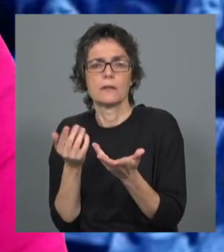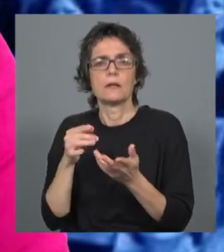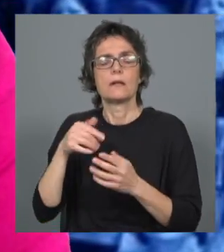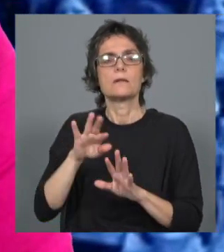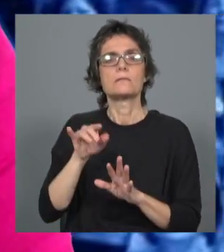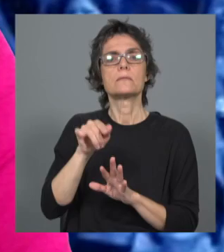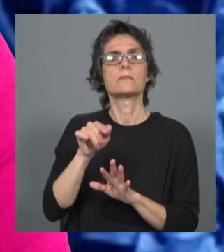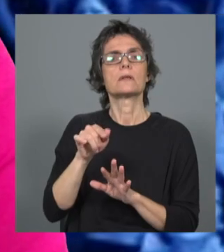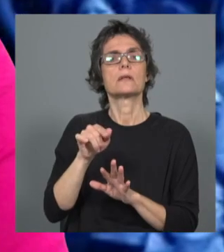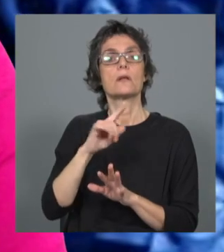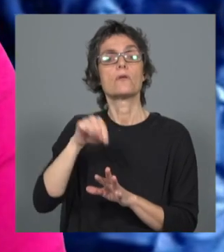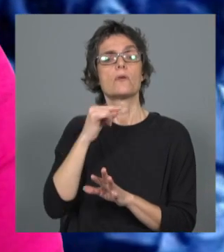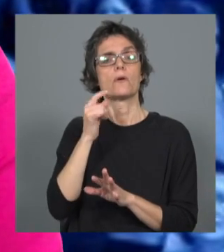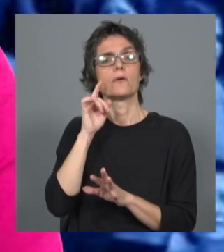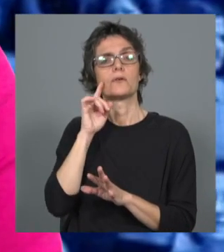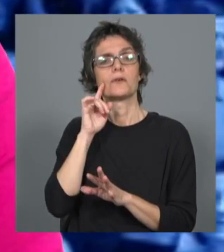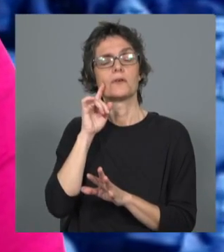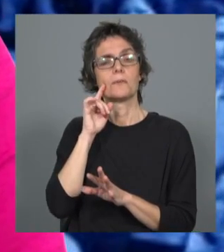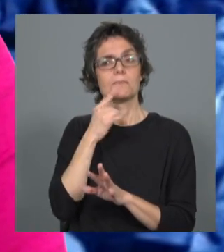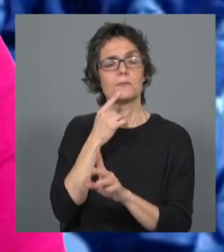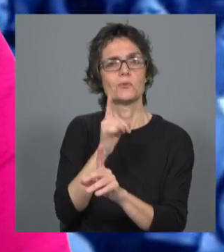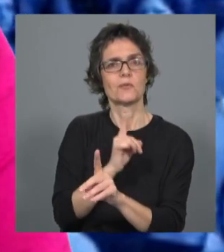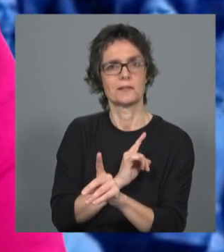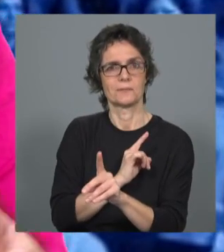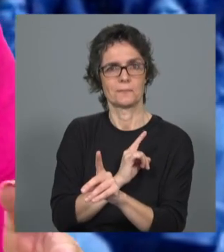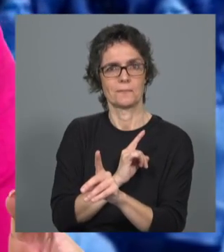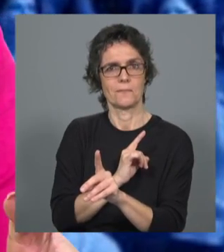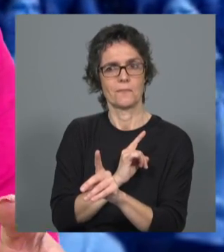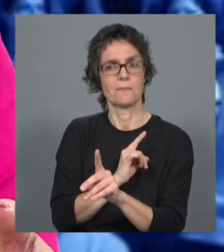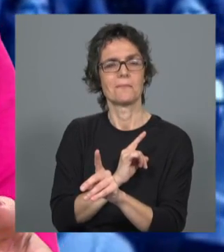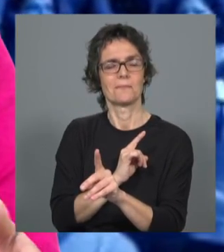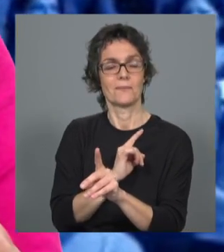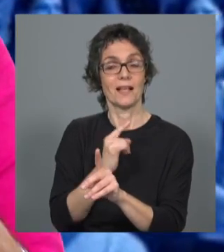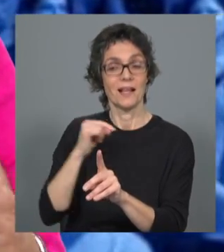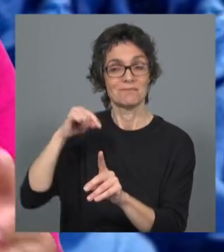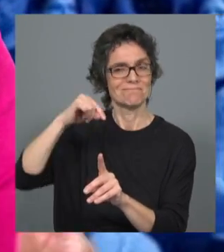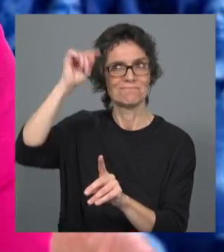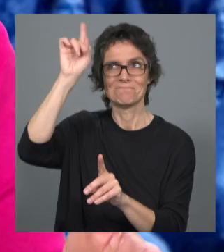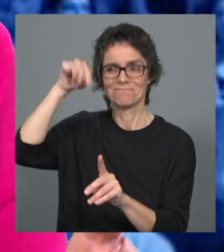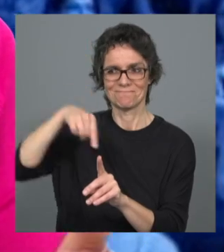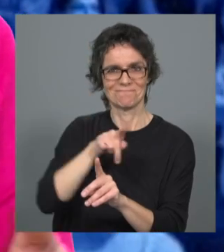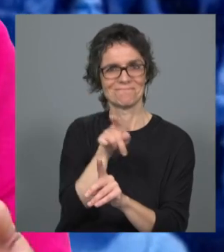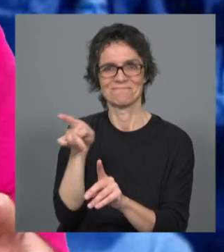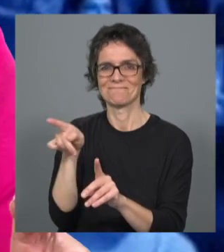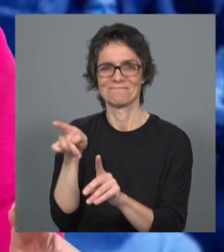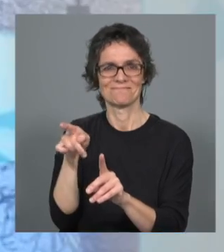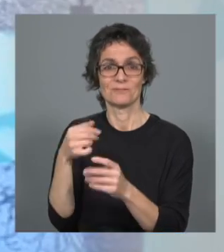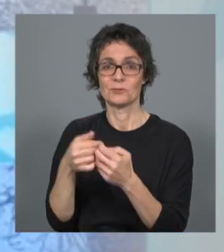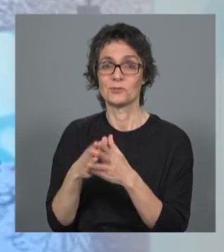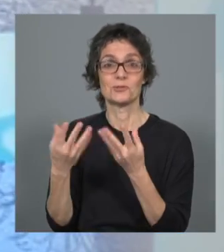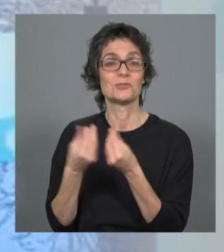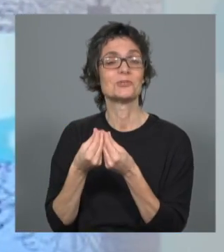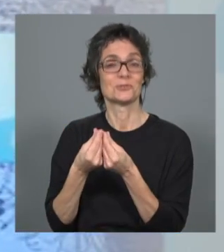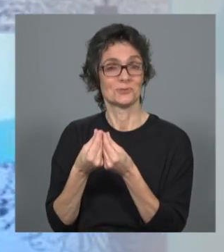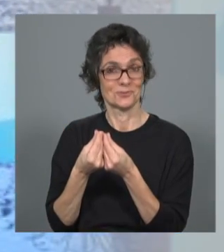sobretudo, descobrimos que temos muito em comum. É mais aquilo que nos une do que nos separa, e passando a